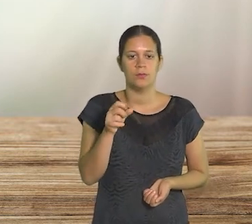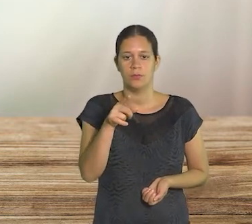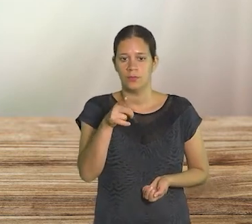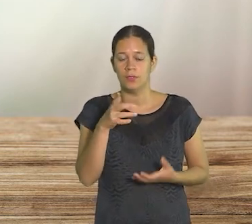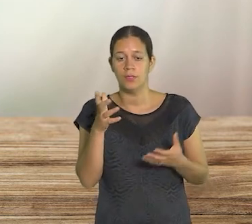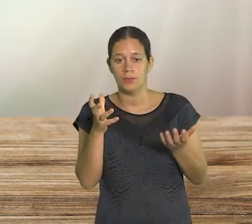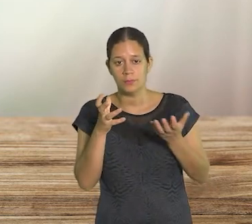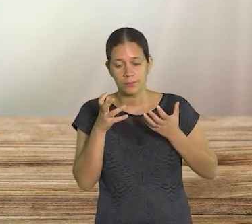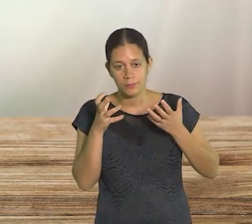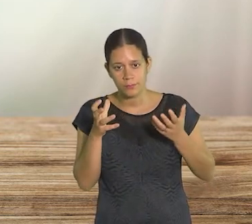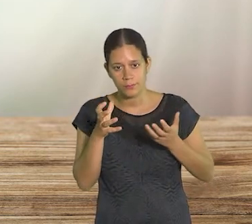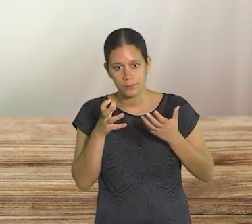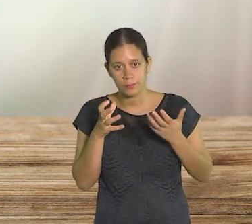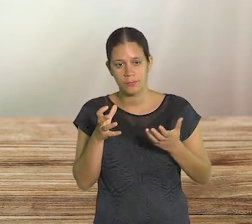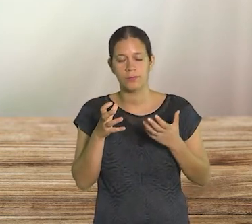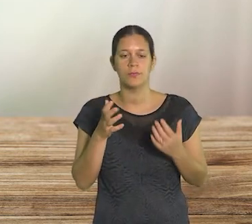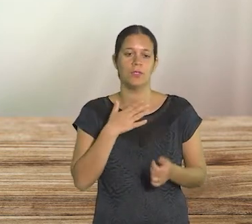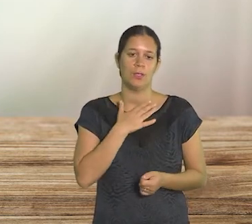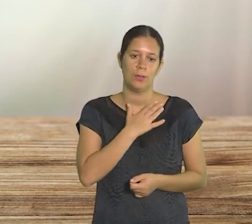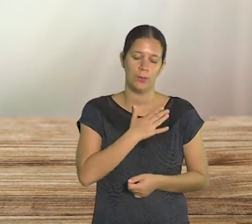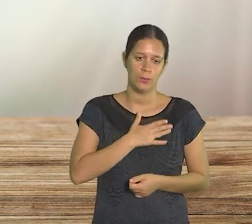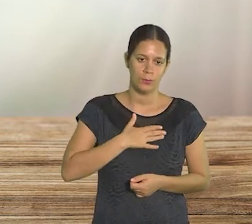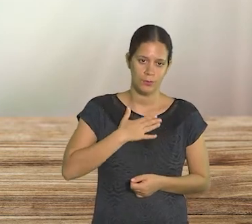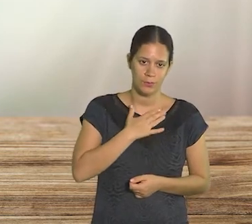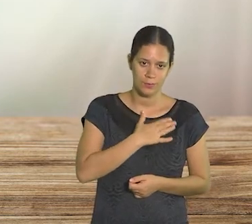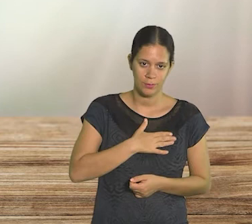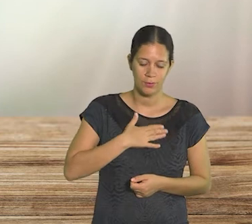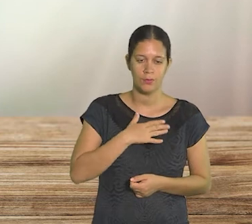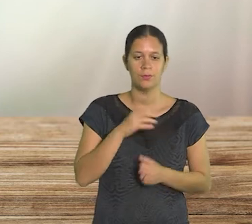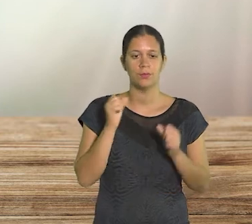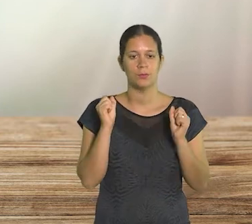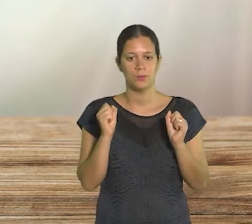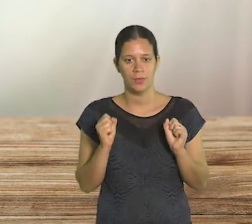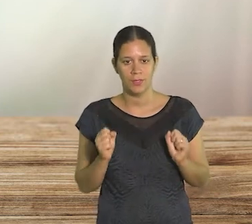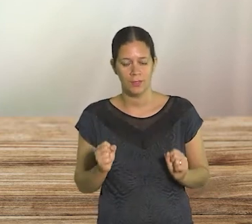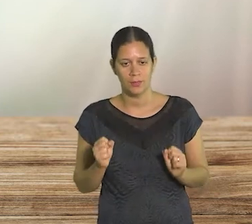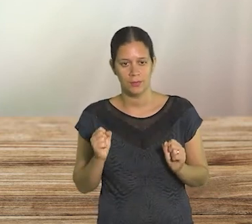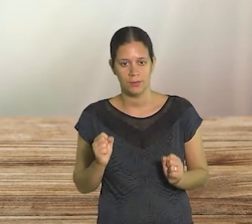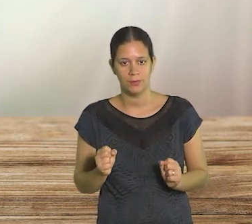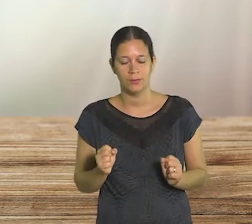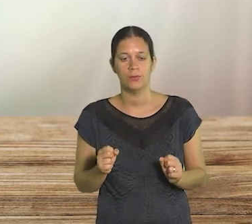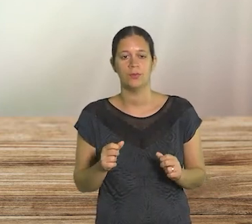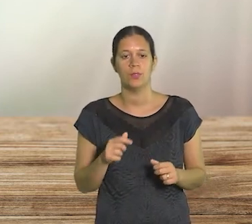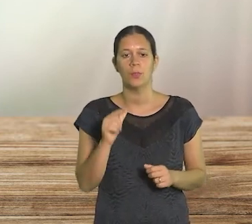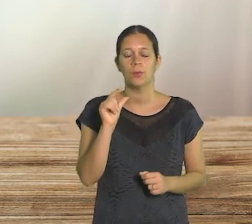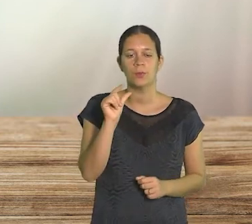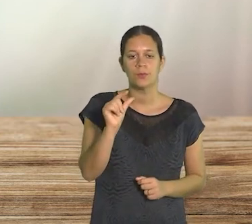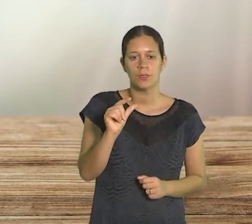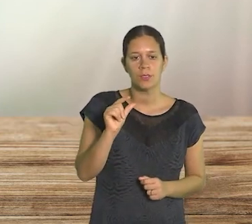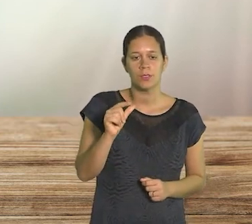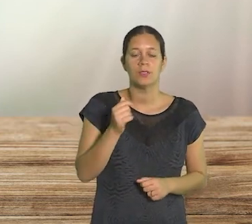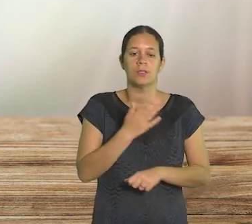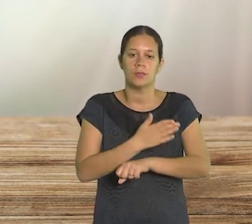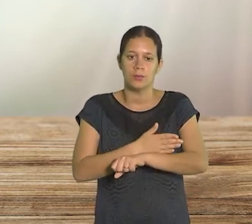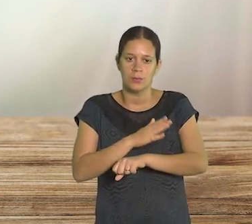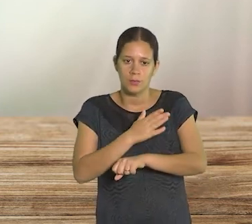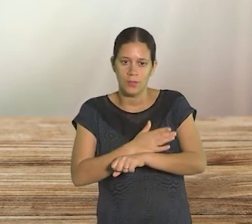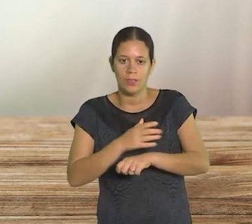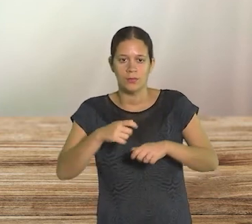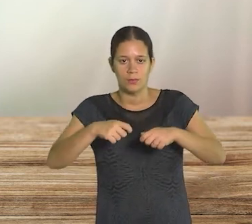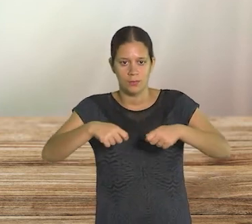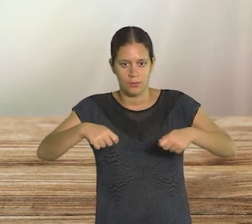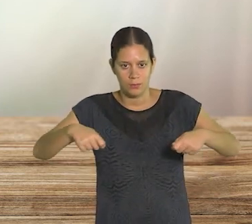aproveitem, faça quantas vezes você quiser, se vocês gostarem, da forma que vocês puderem, tá bom? E isso foi um pouco